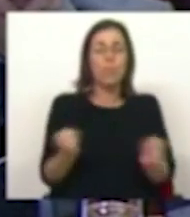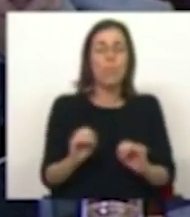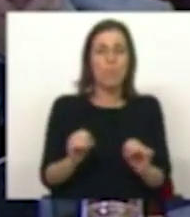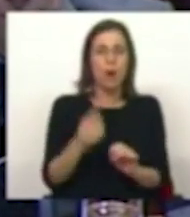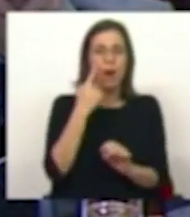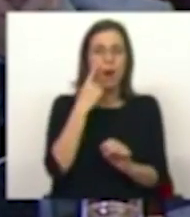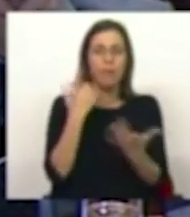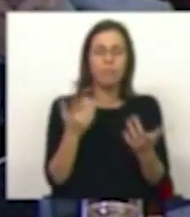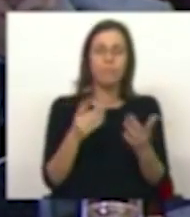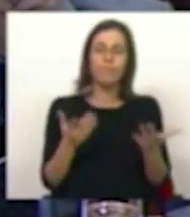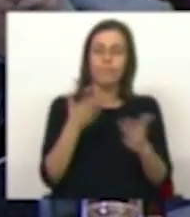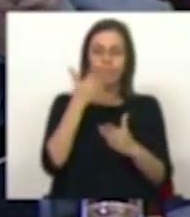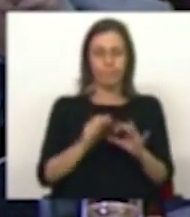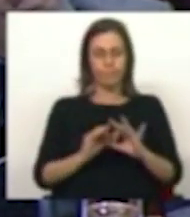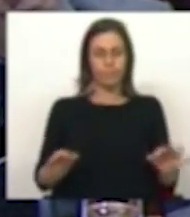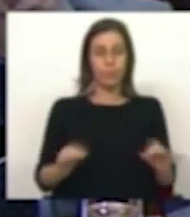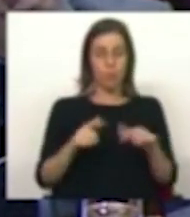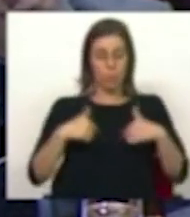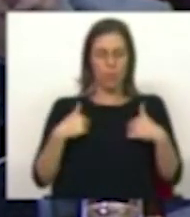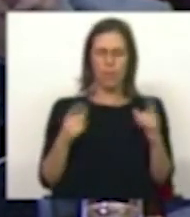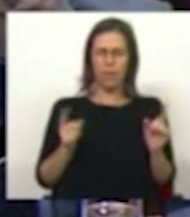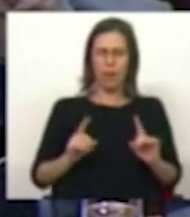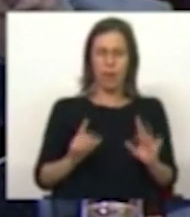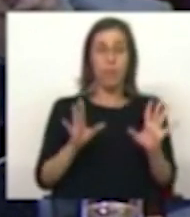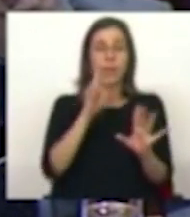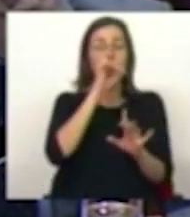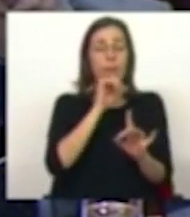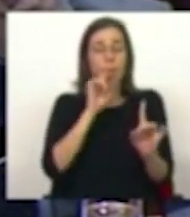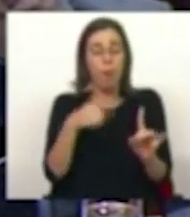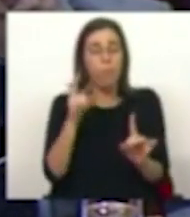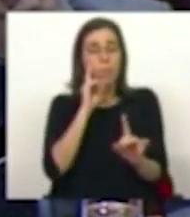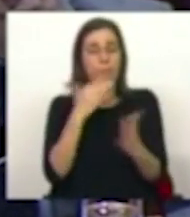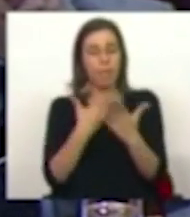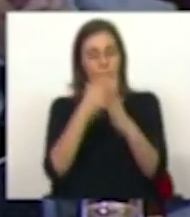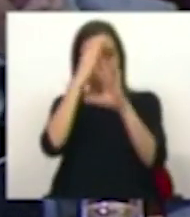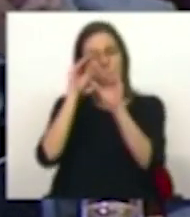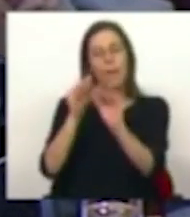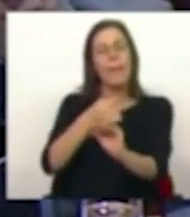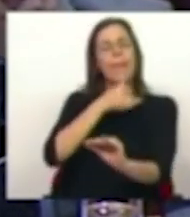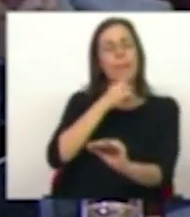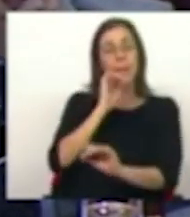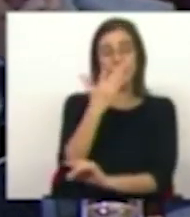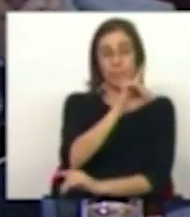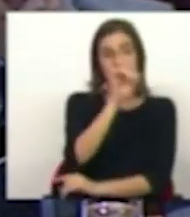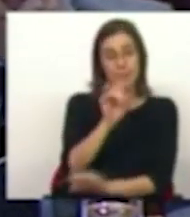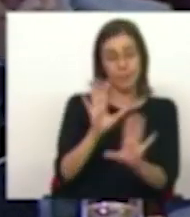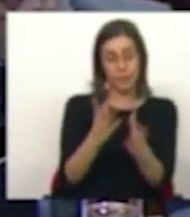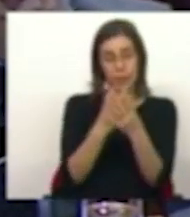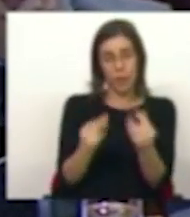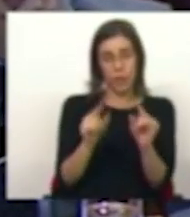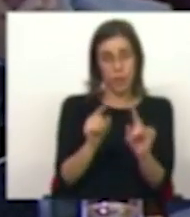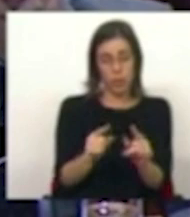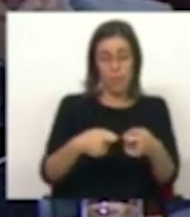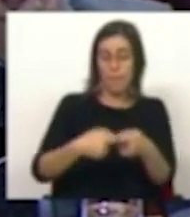de reconhecimento da idoneidade, não dos próprios, mas de quem pudesse assegurar a formação. Portanto, a primeira questão a fazer é resolver